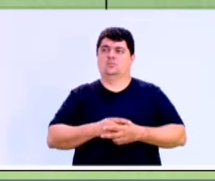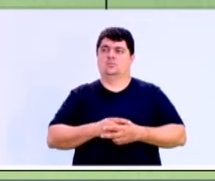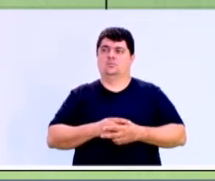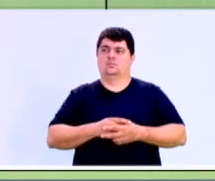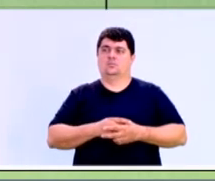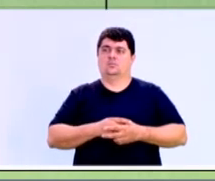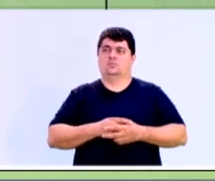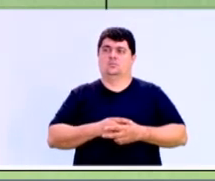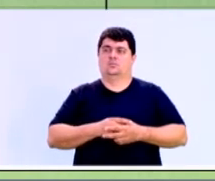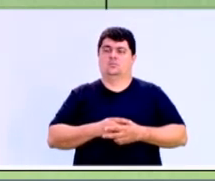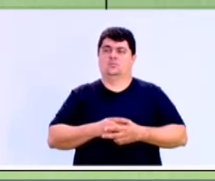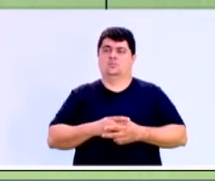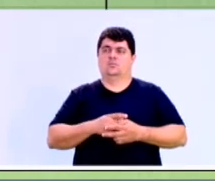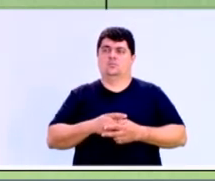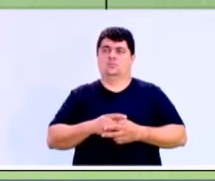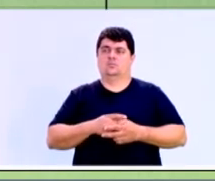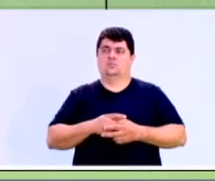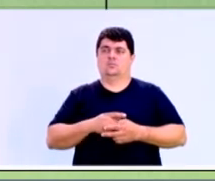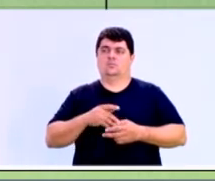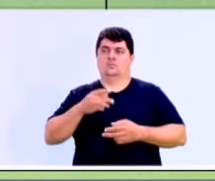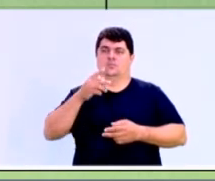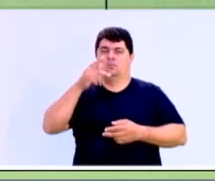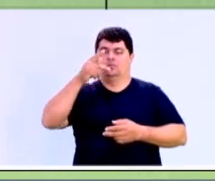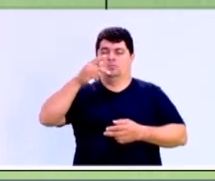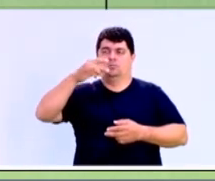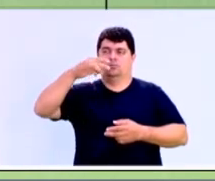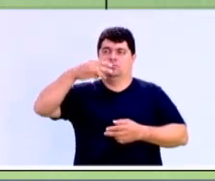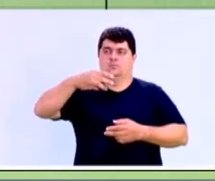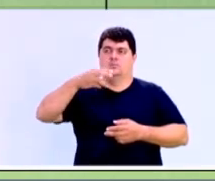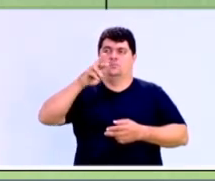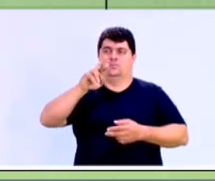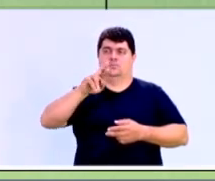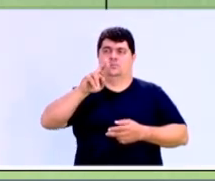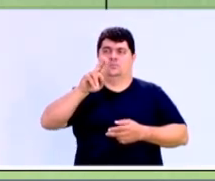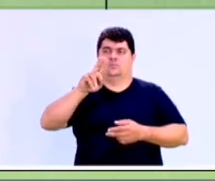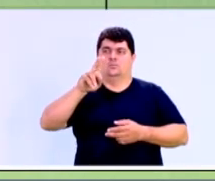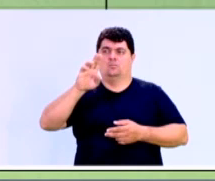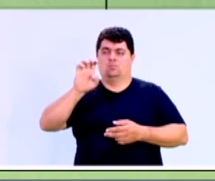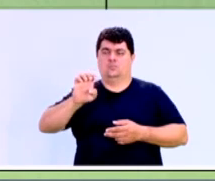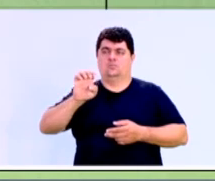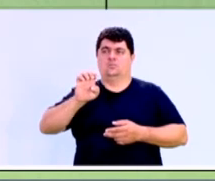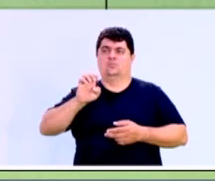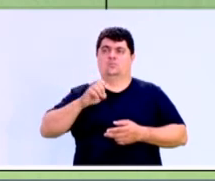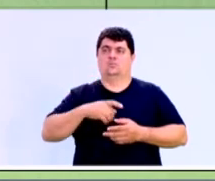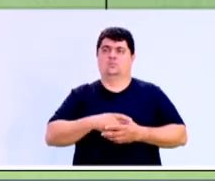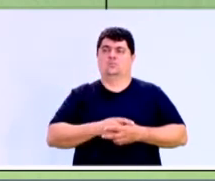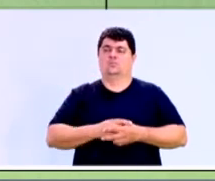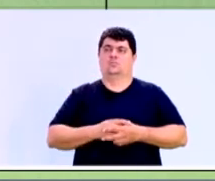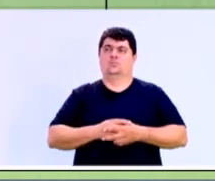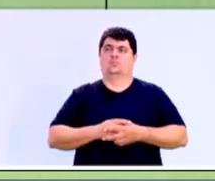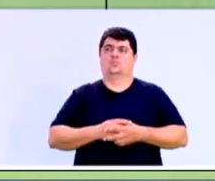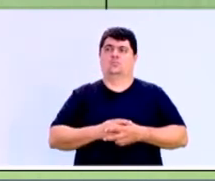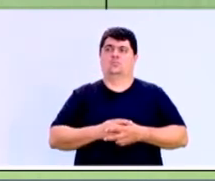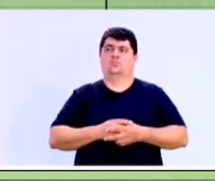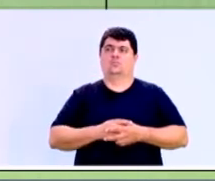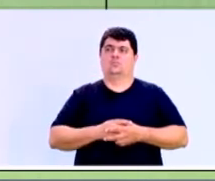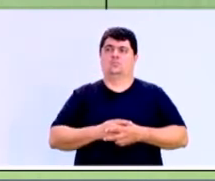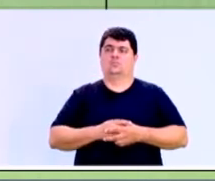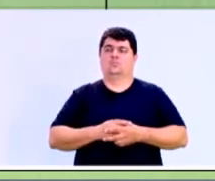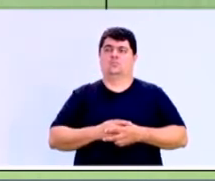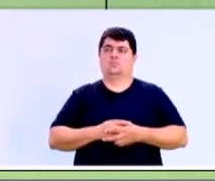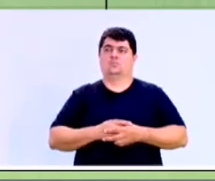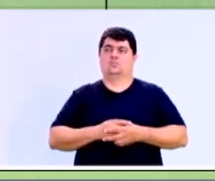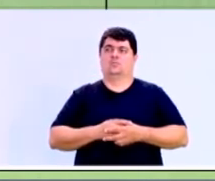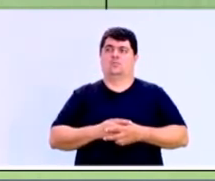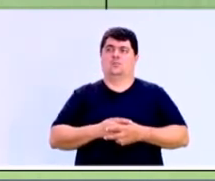meu prazo médio de rotação de estoque. Vamos considerar que foi isso. Qual foi o meu prazo médio